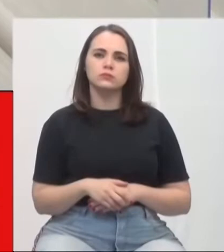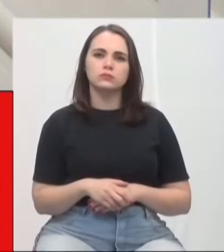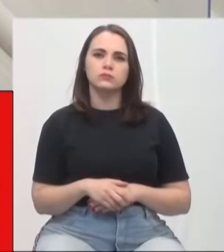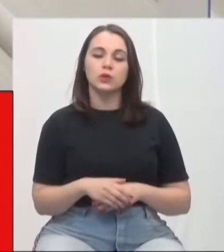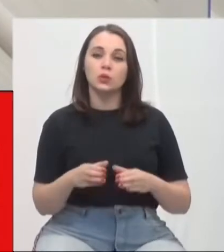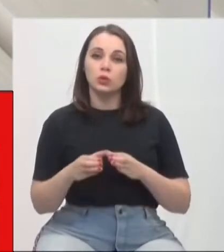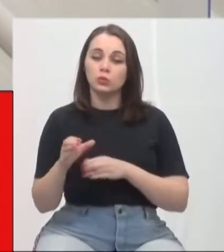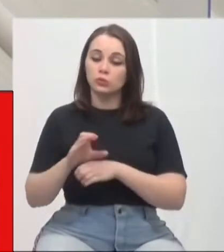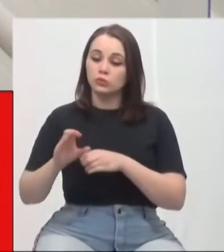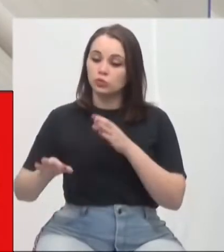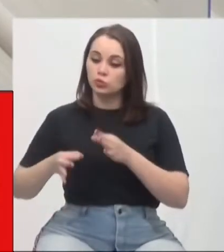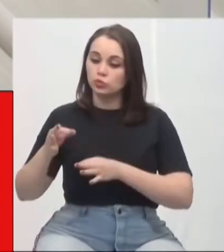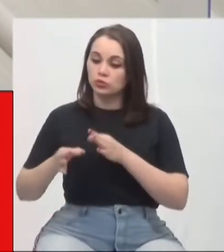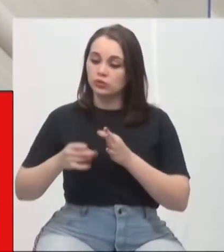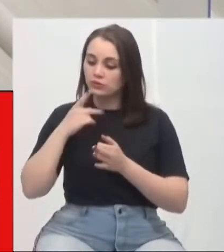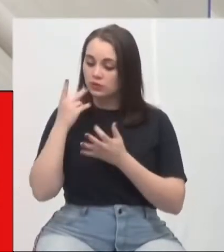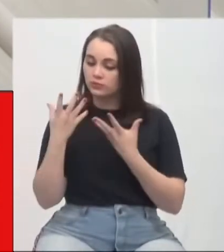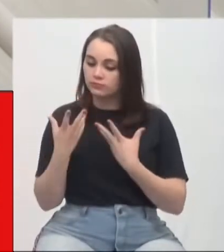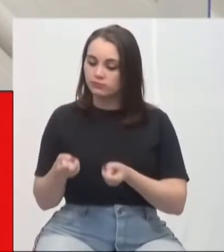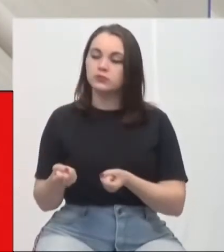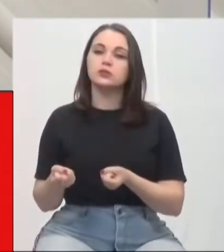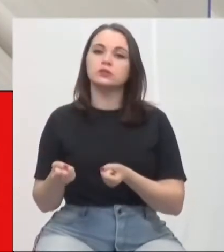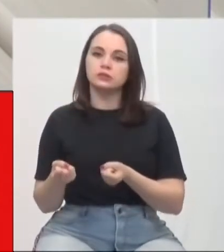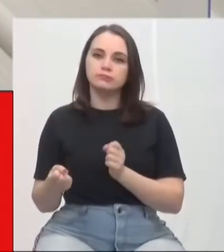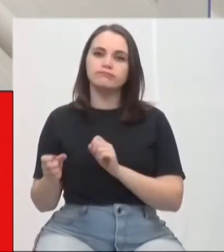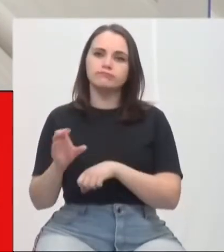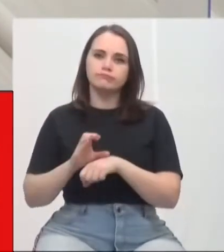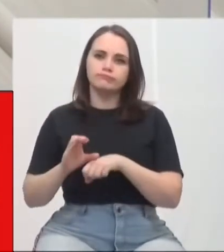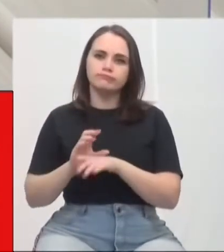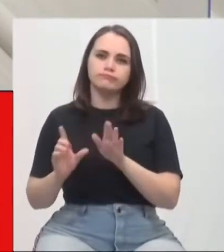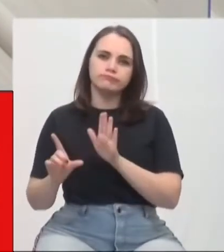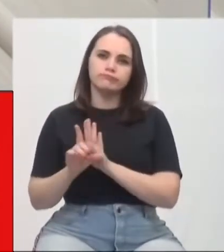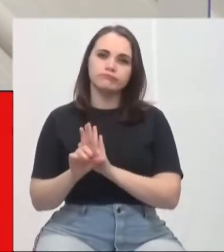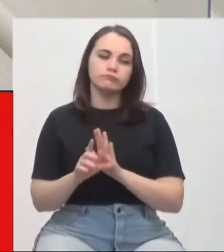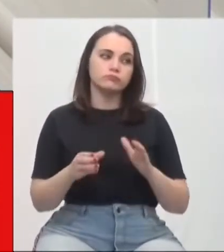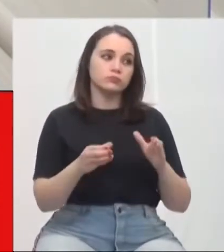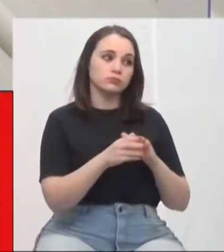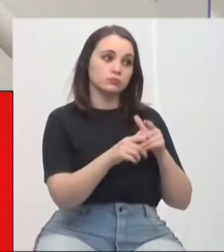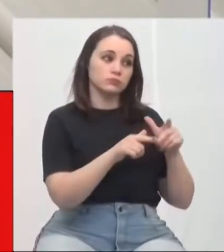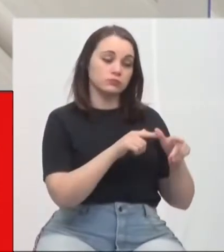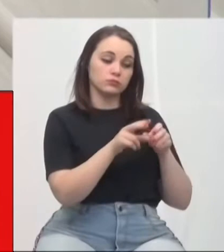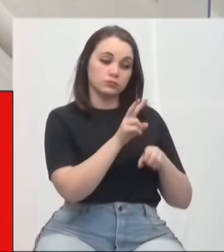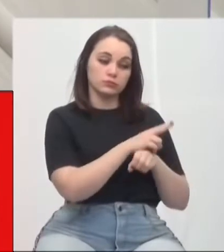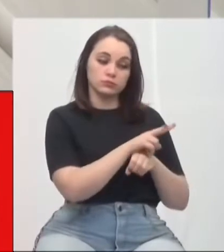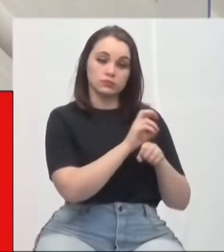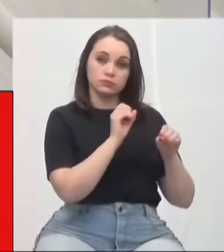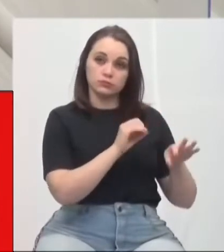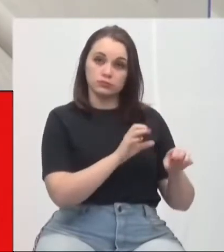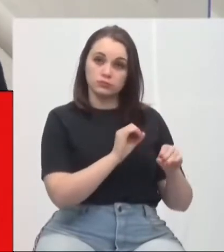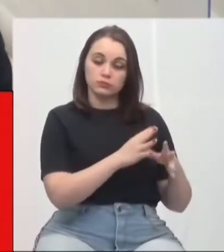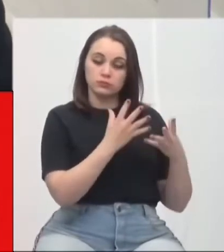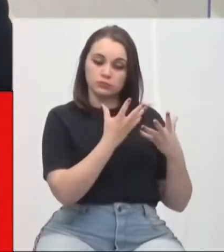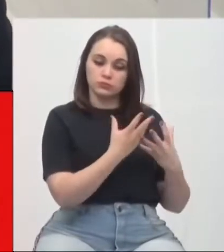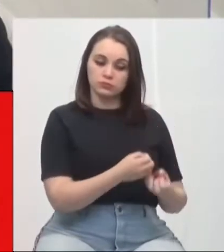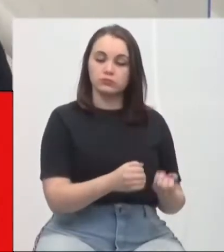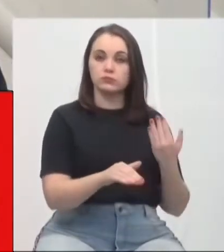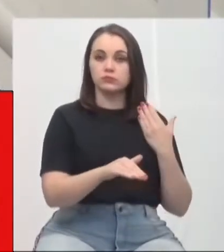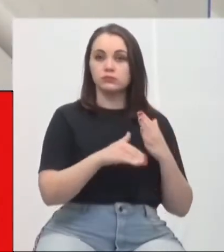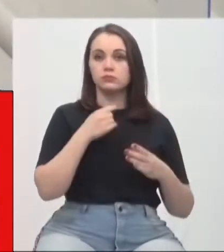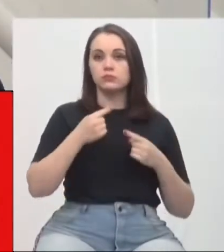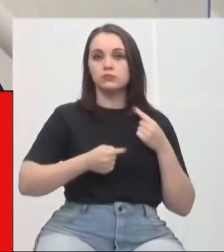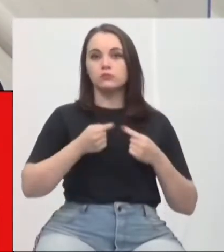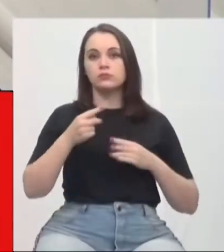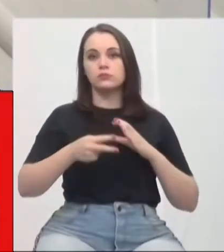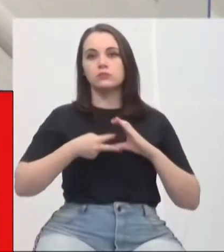Comissão de Constituição, Justiça e Redação opinou pela legalidade e constitucionalidade. As Comissões de Obras de Educação e Fiscalização opinaram pela